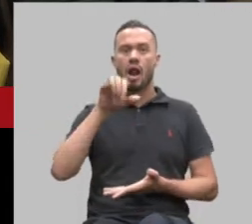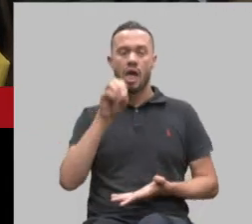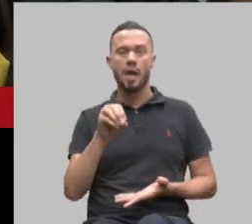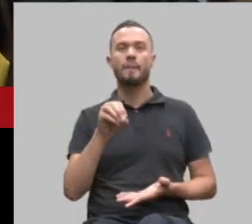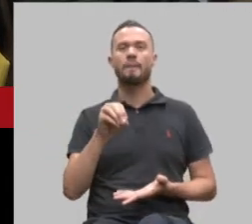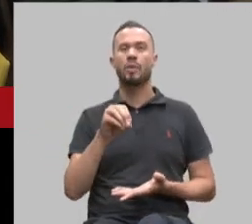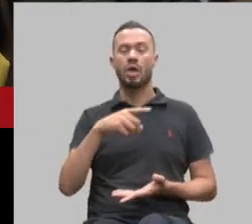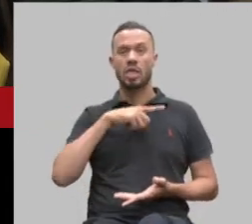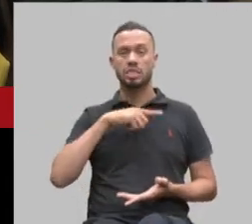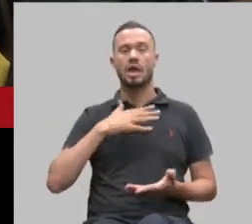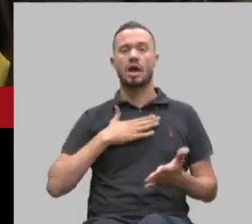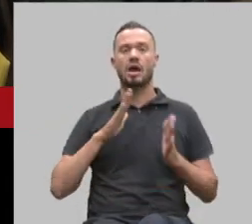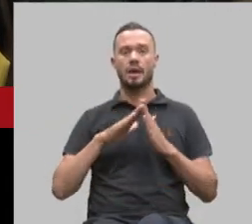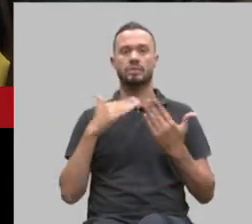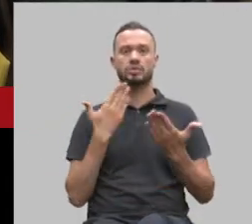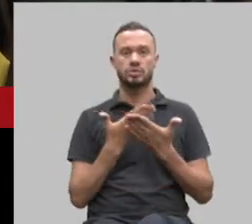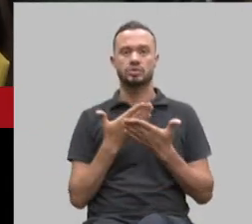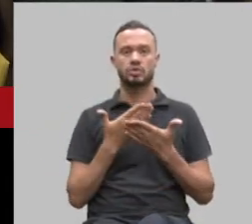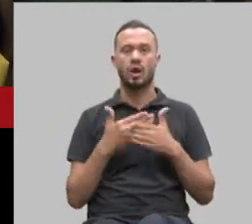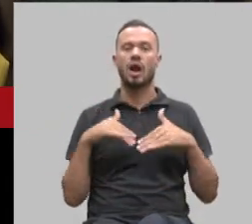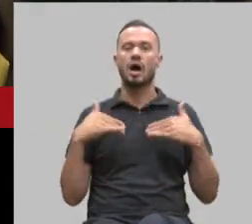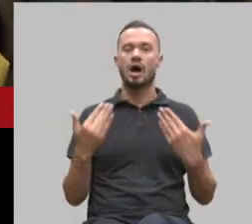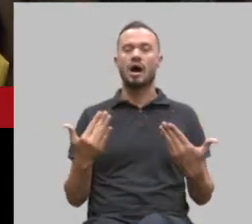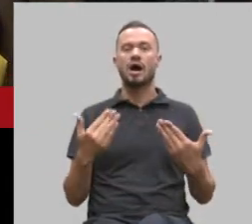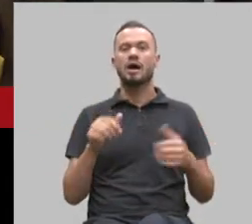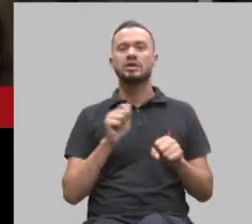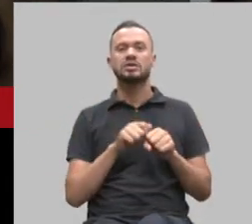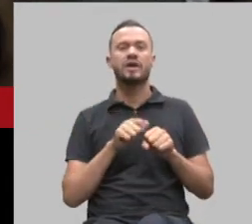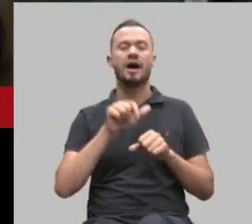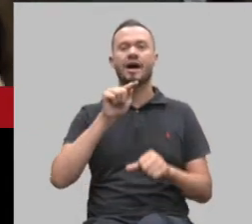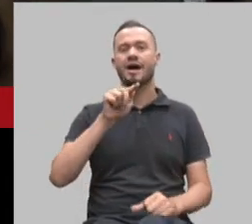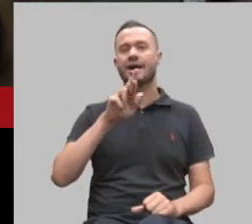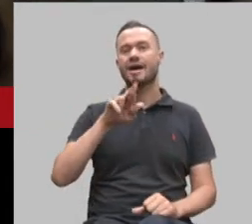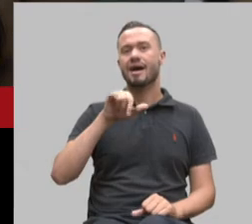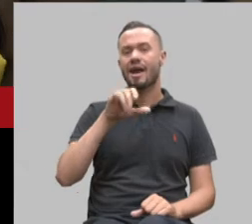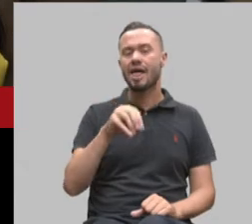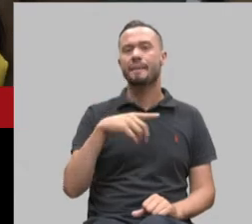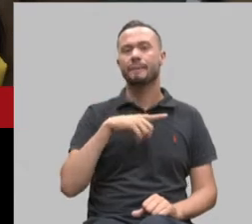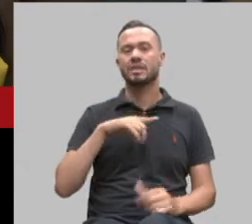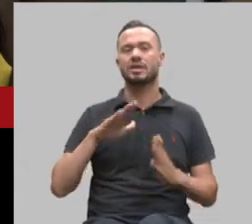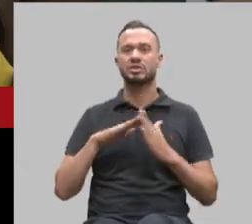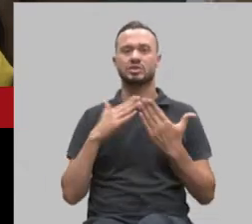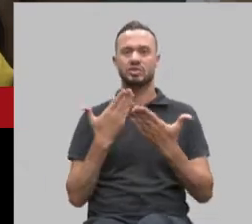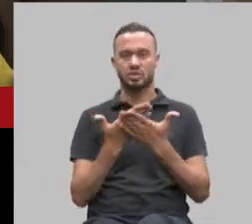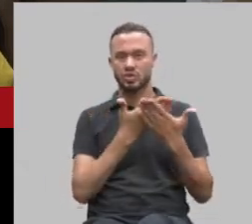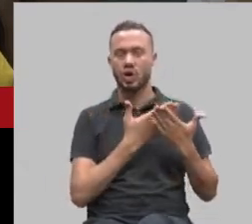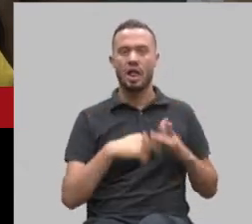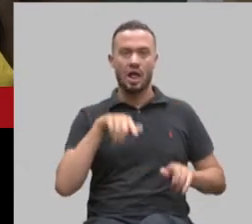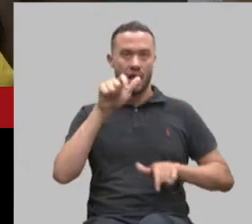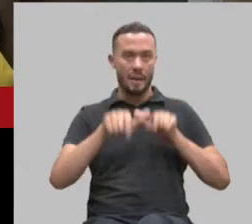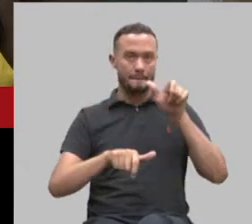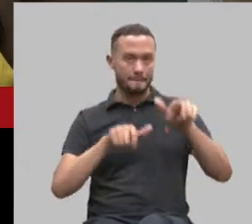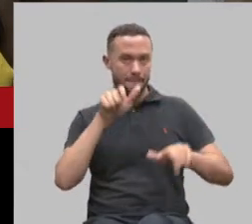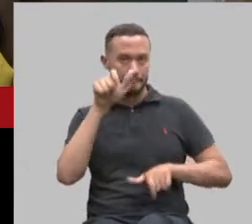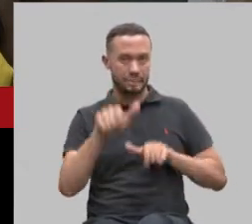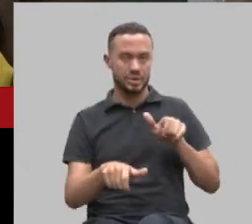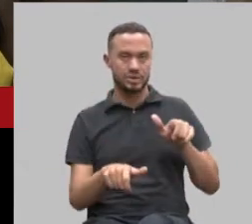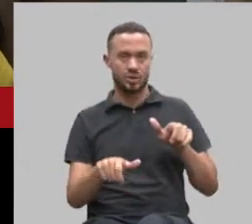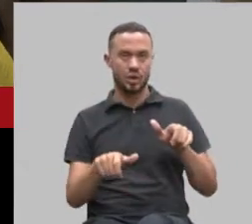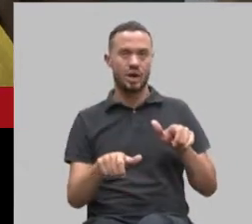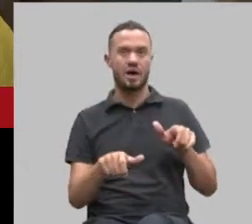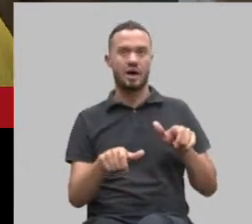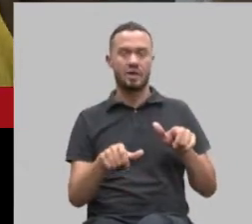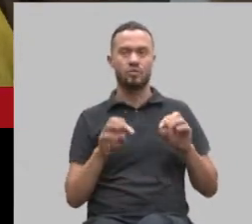minha escola e tipo assim quando a gente faz o Grêmio quando tem o Grêmio na escola as pessoas ficam mais por dentro das coisas que estão